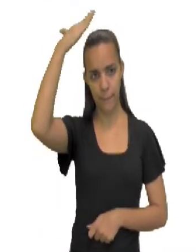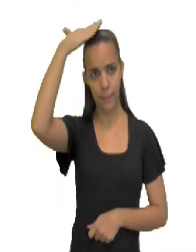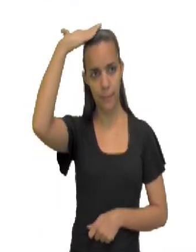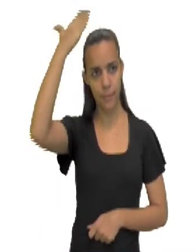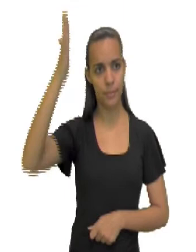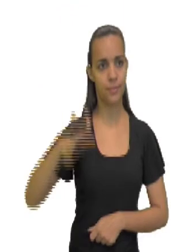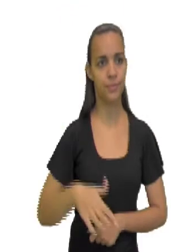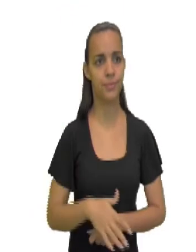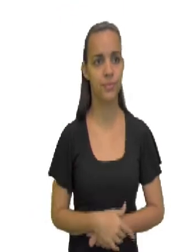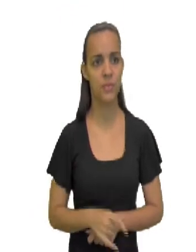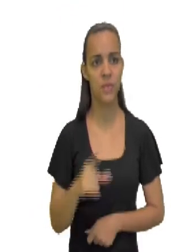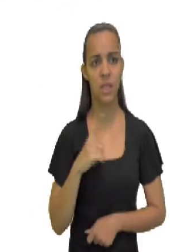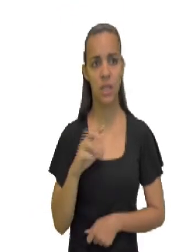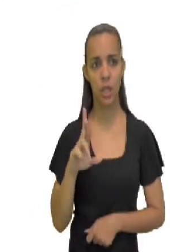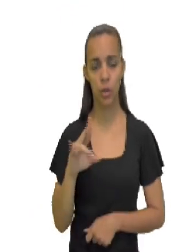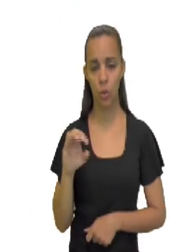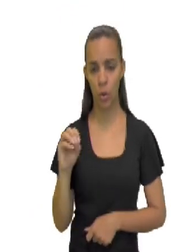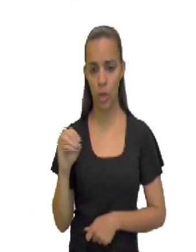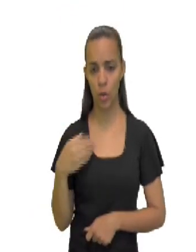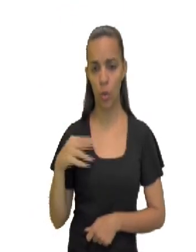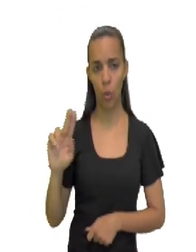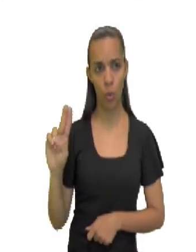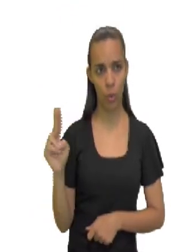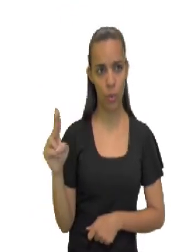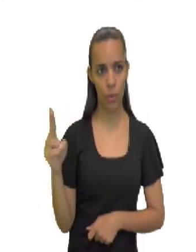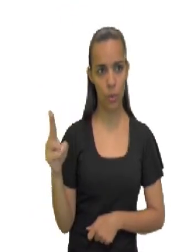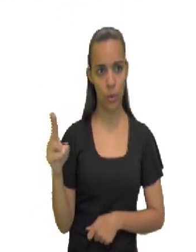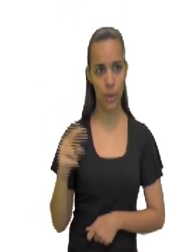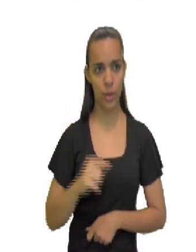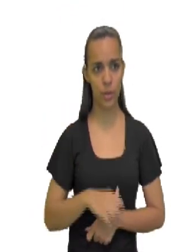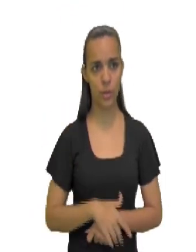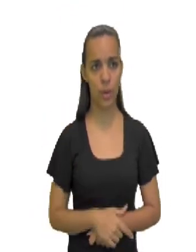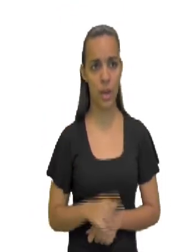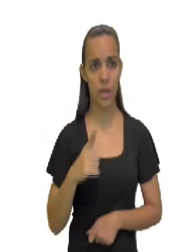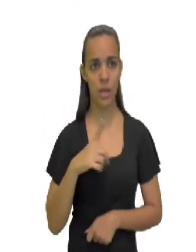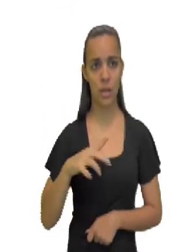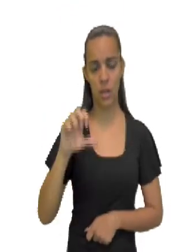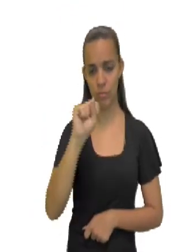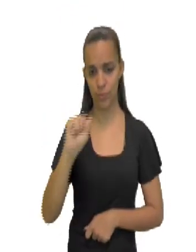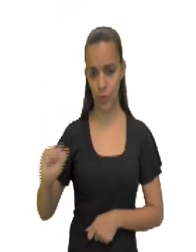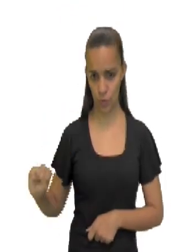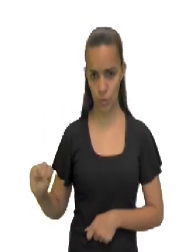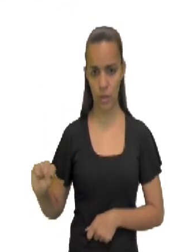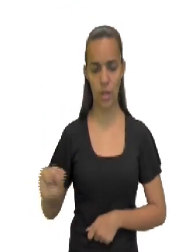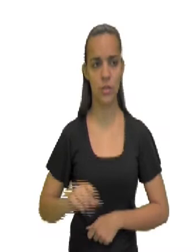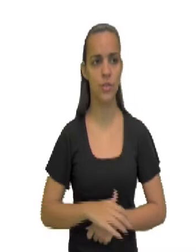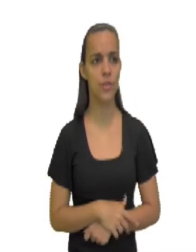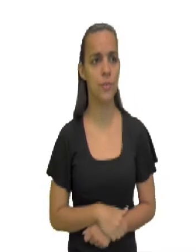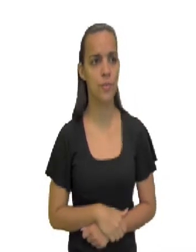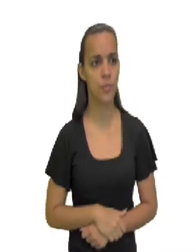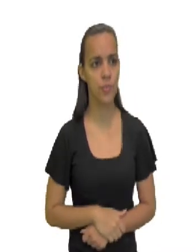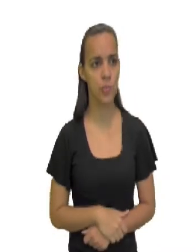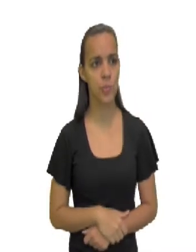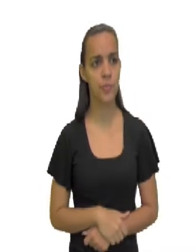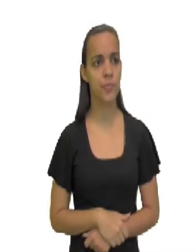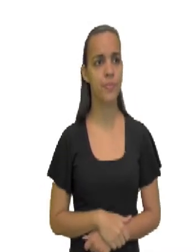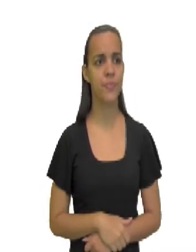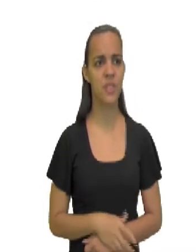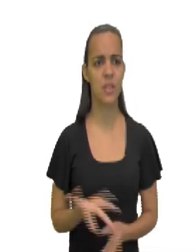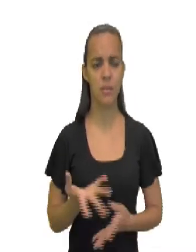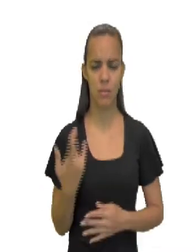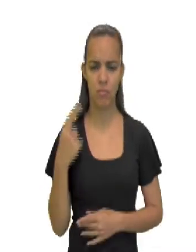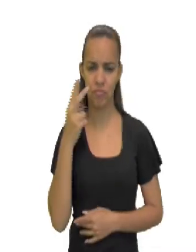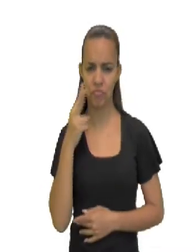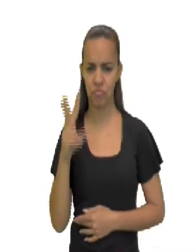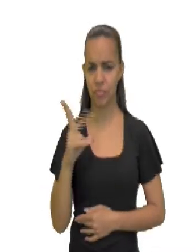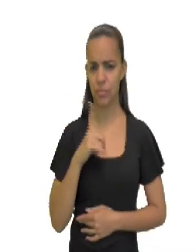Uruguai. E o número 8, bacia do Atlântico Sudeste. Nós vimos aqui então as bacias